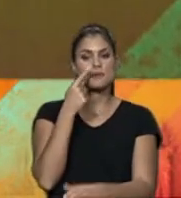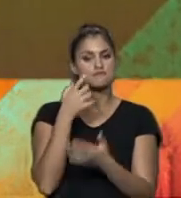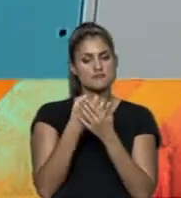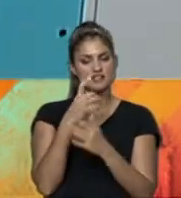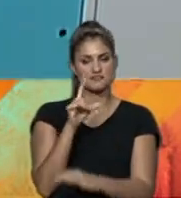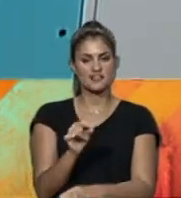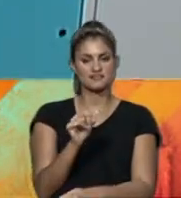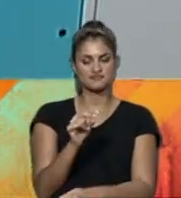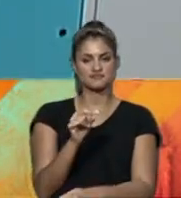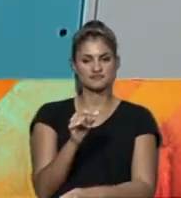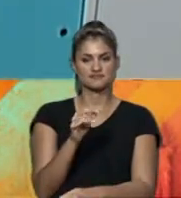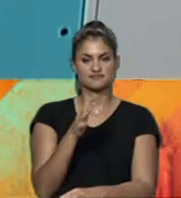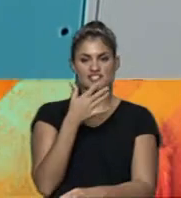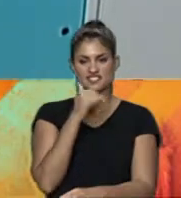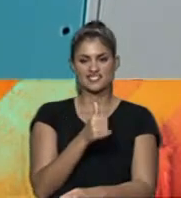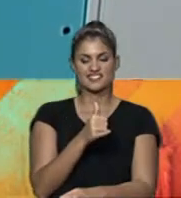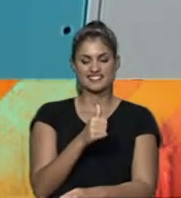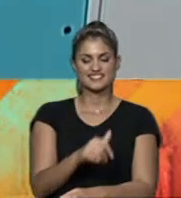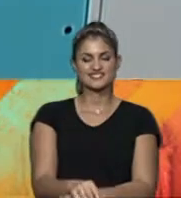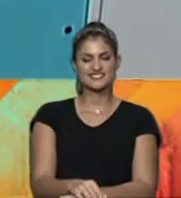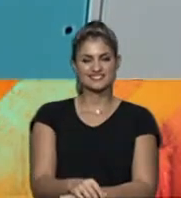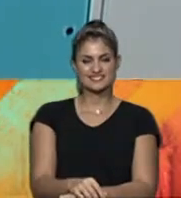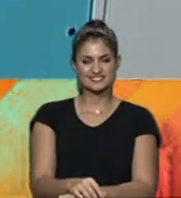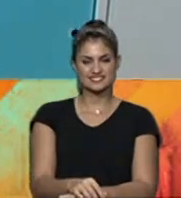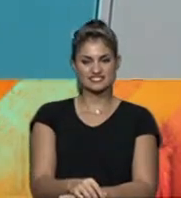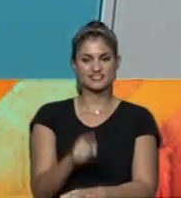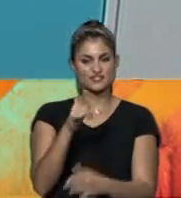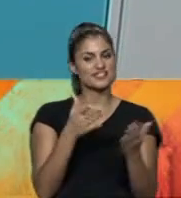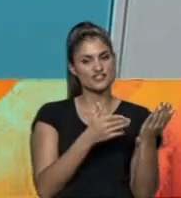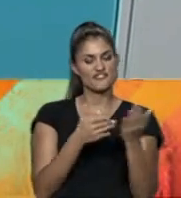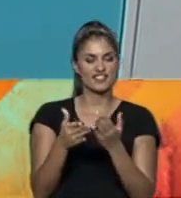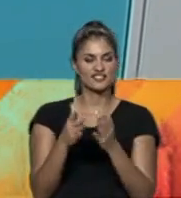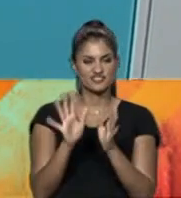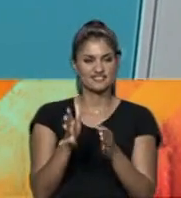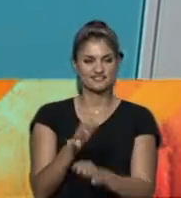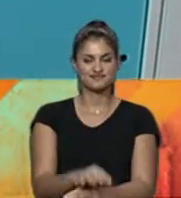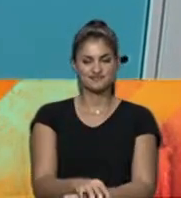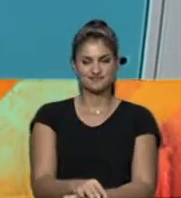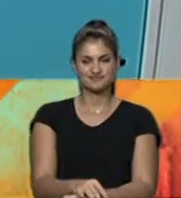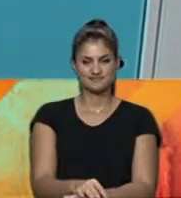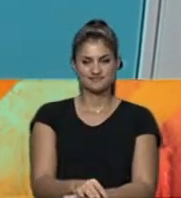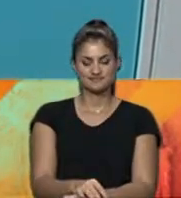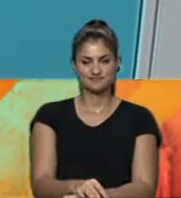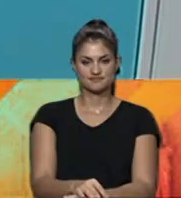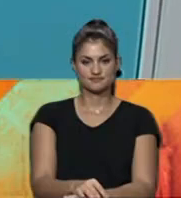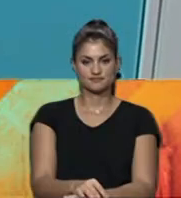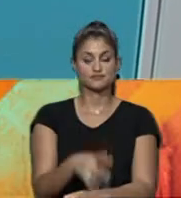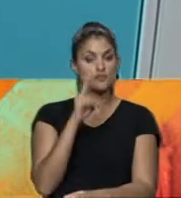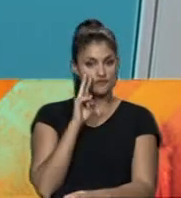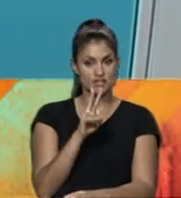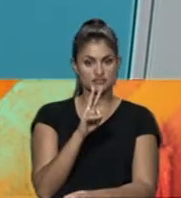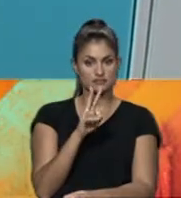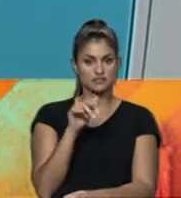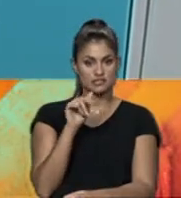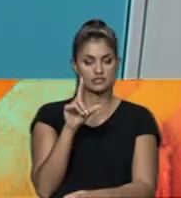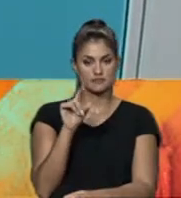uma feijoada para acabar de comer em casa. Estás convidado. Vamos lá então. Estão a ver. Portanto, e